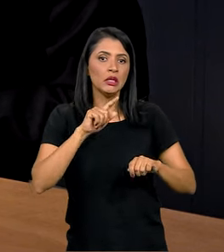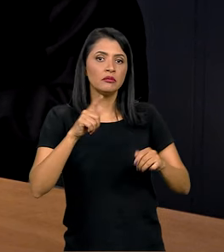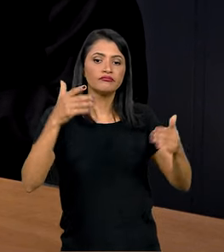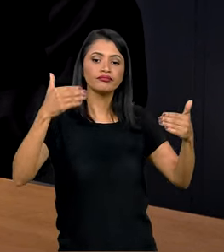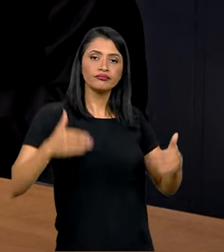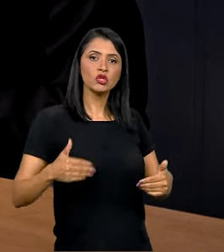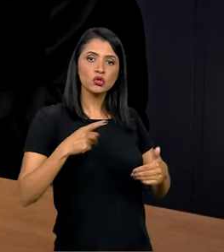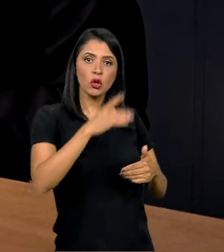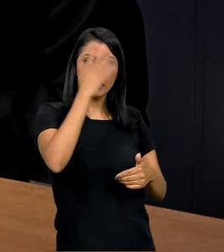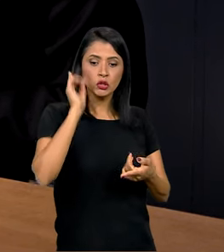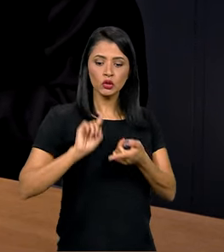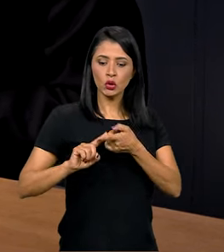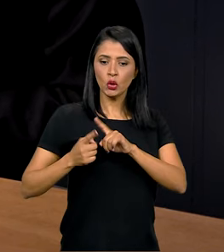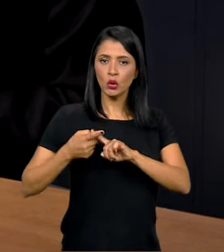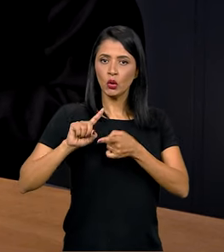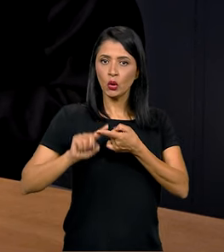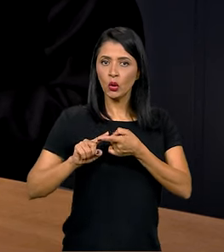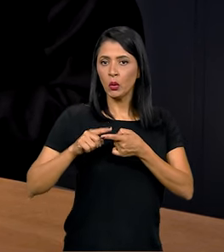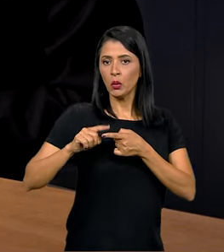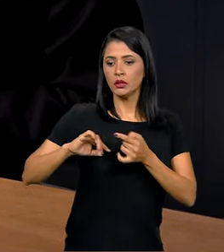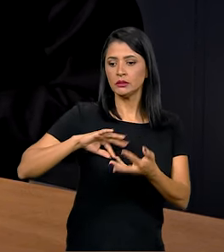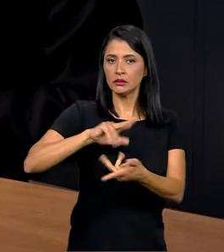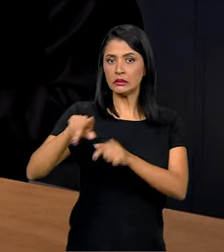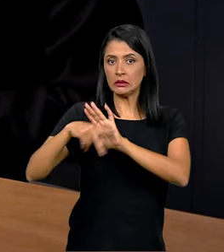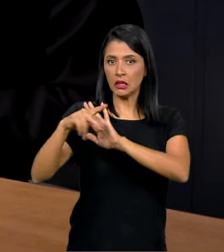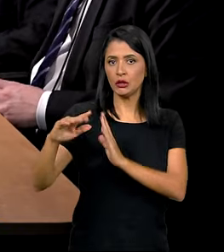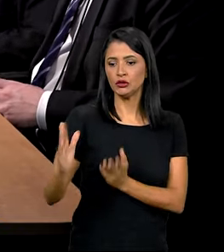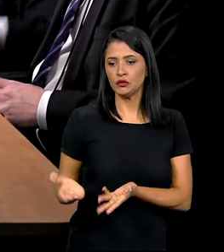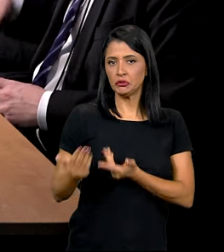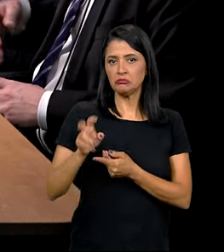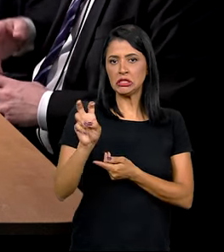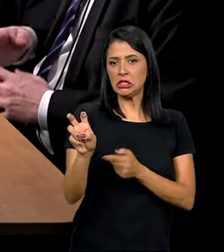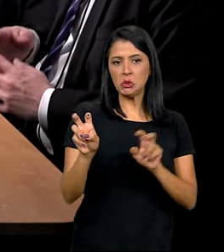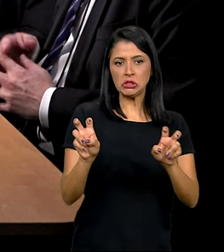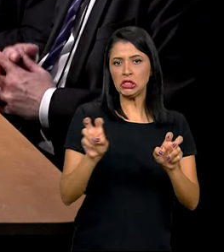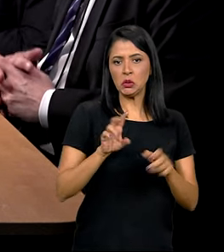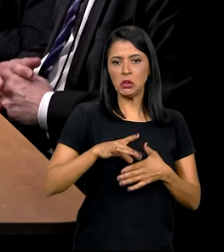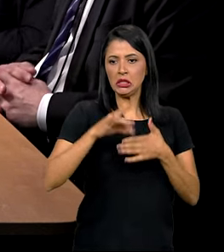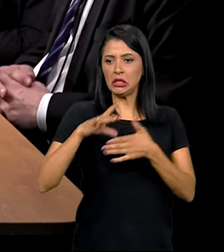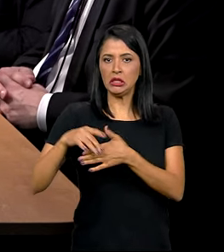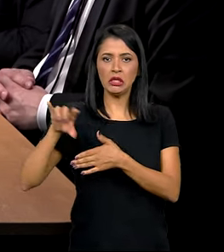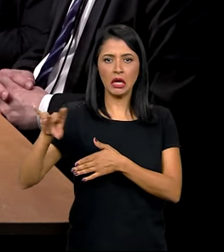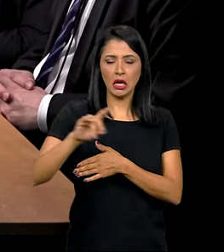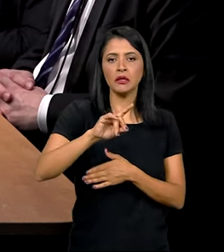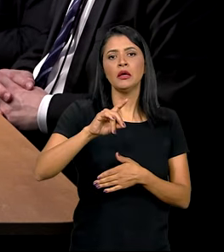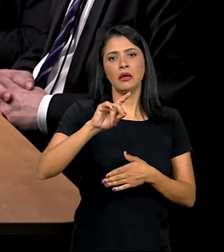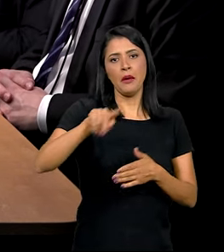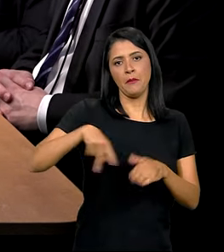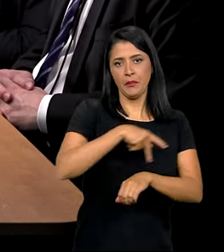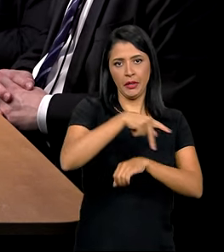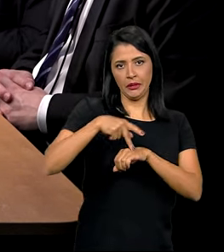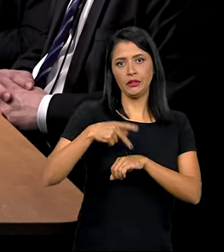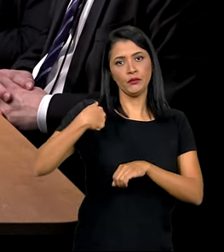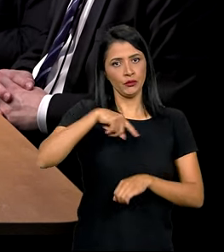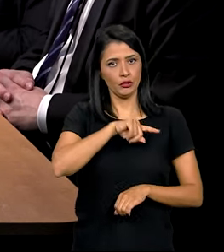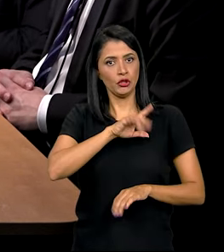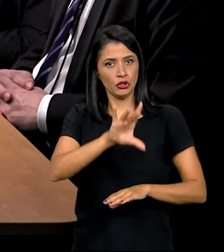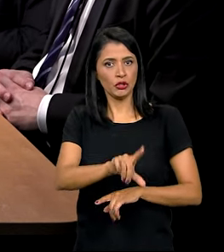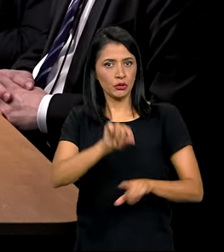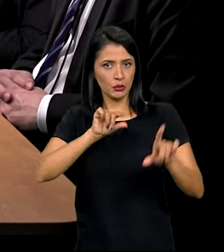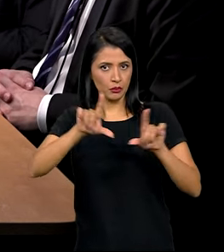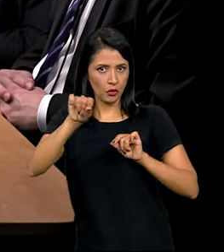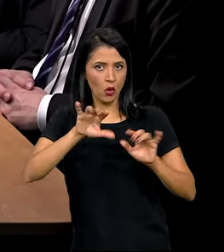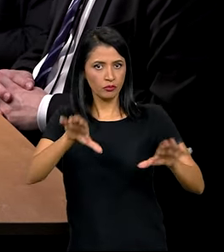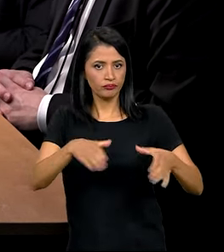restrita aos negociadores internacionais da Juventude né cinco líderes jovens para cada país que foi o que nós selecionamos como